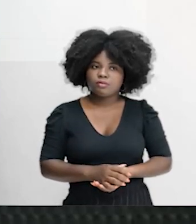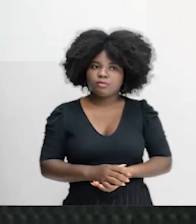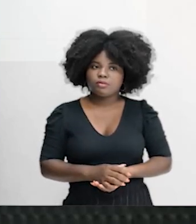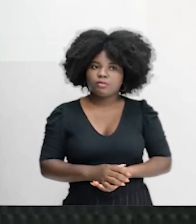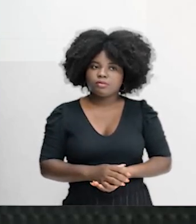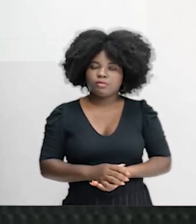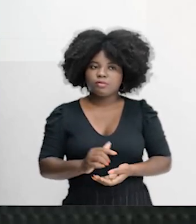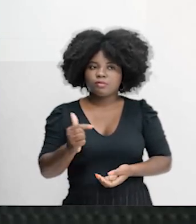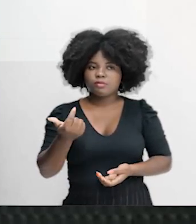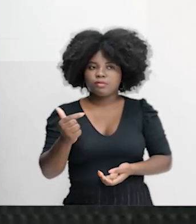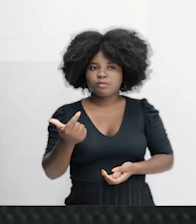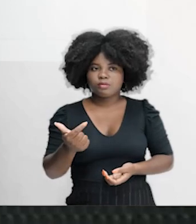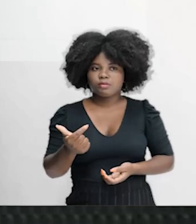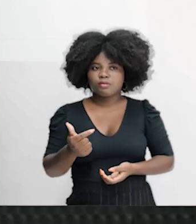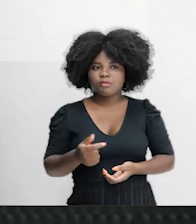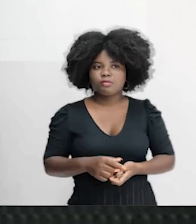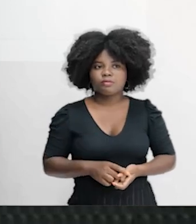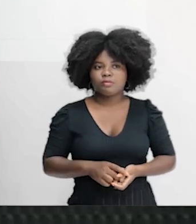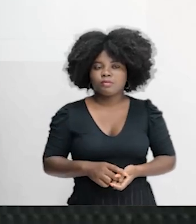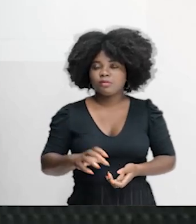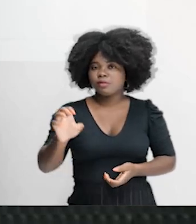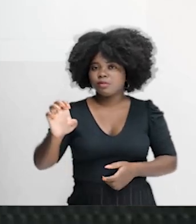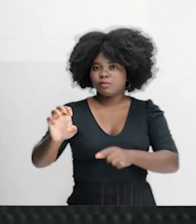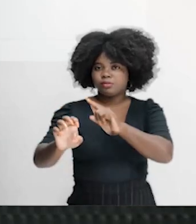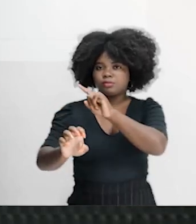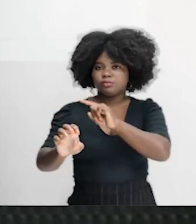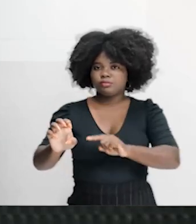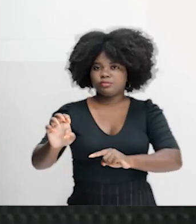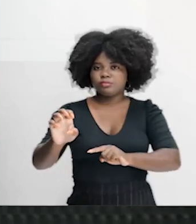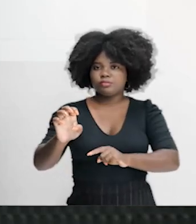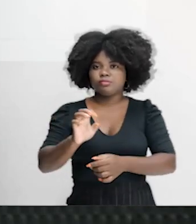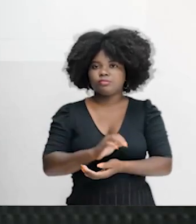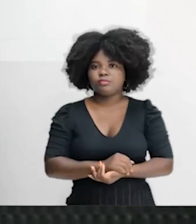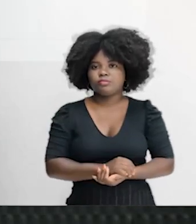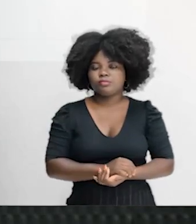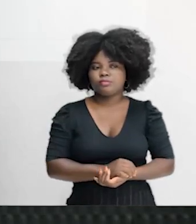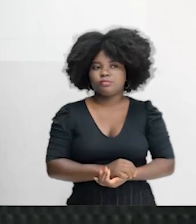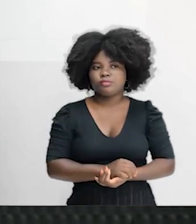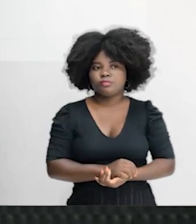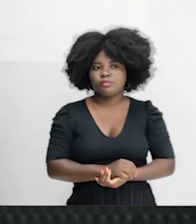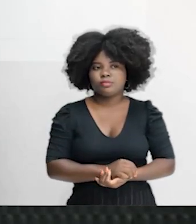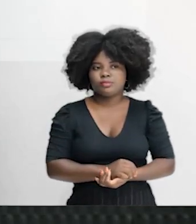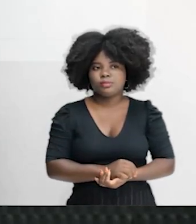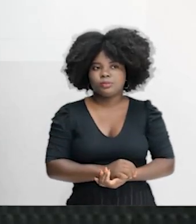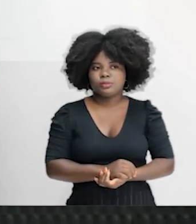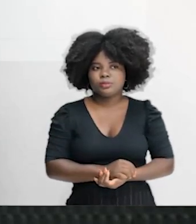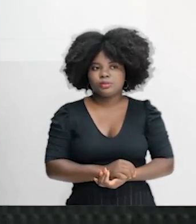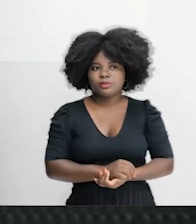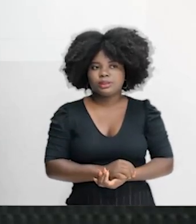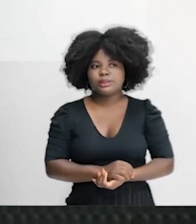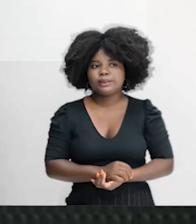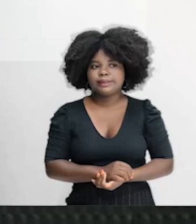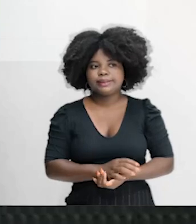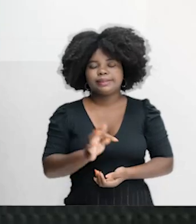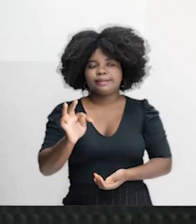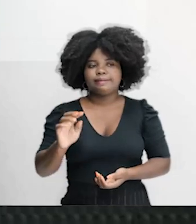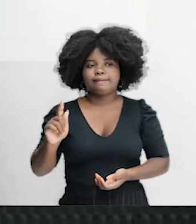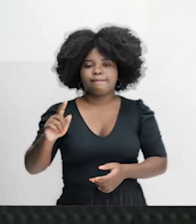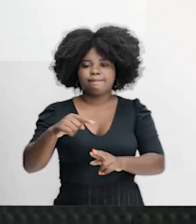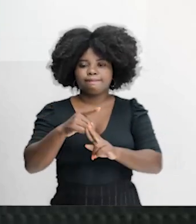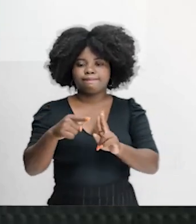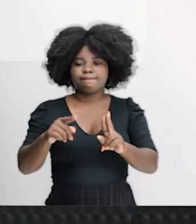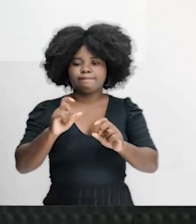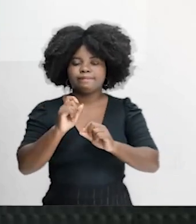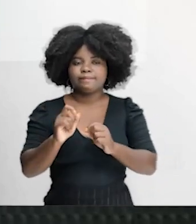Denominador zero não existe na matemática. Então, isso aqui não existe. Eu não vou ter tangente de π sobre 2. Tá? Tangente de